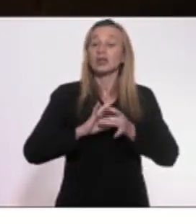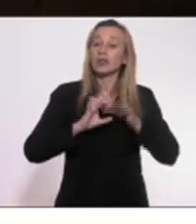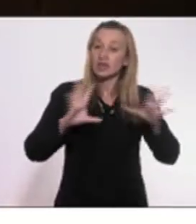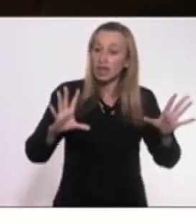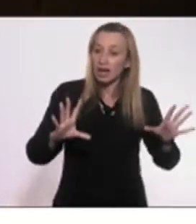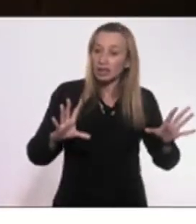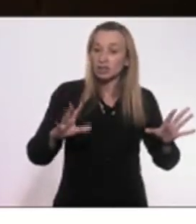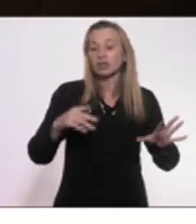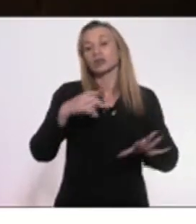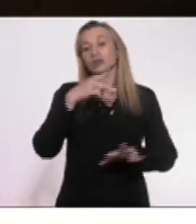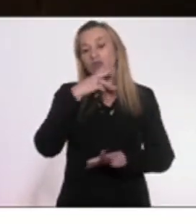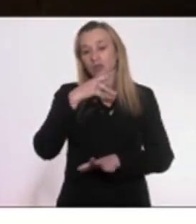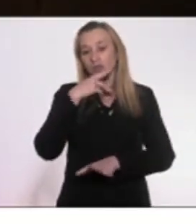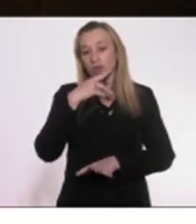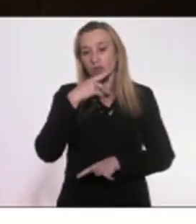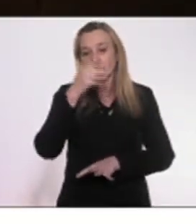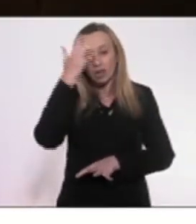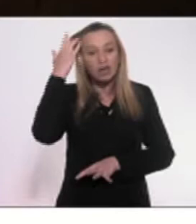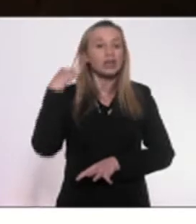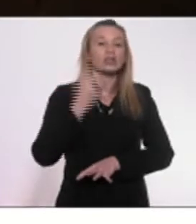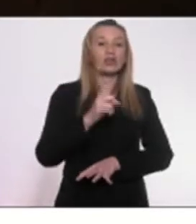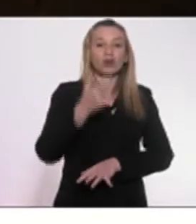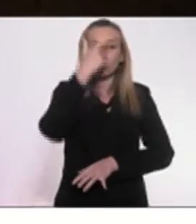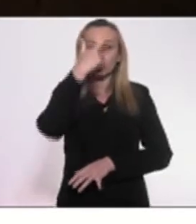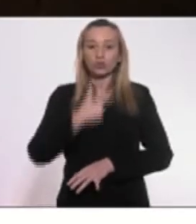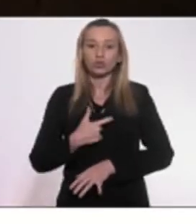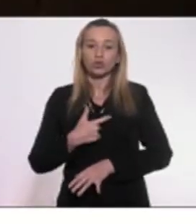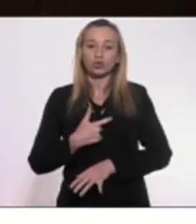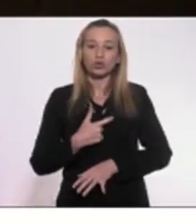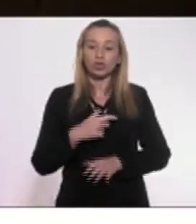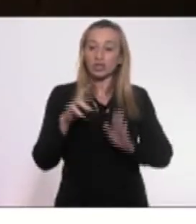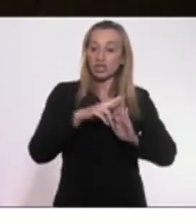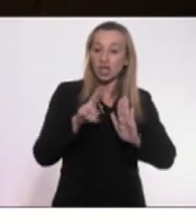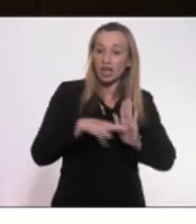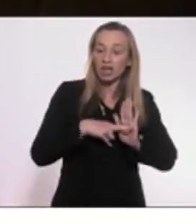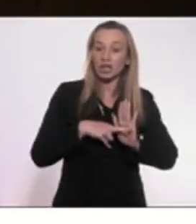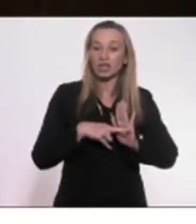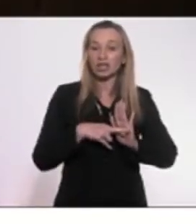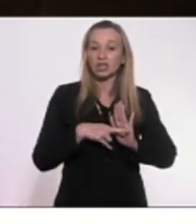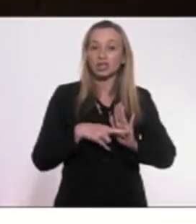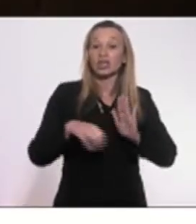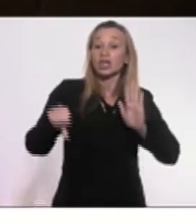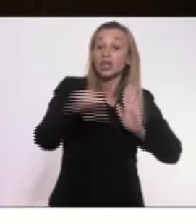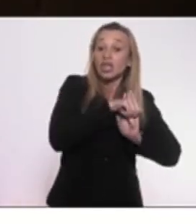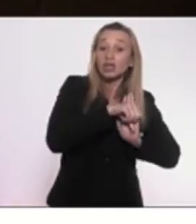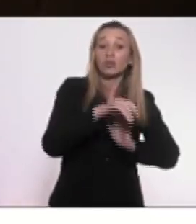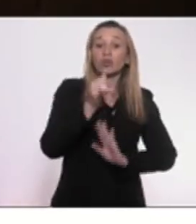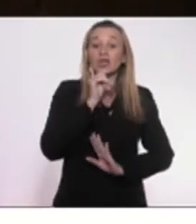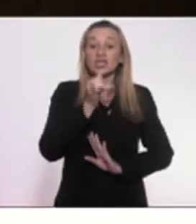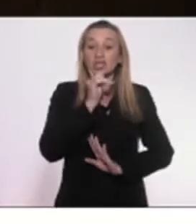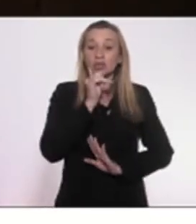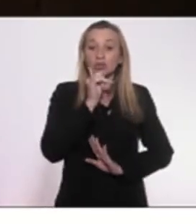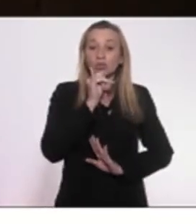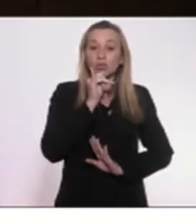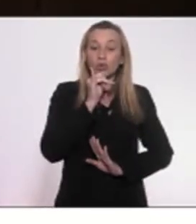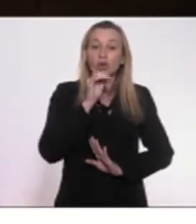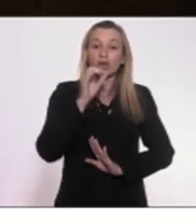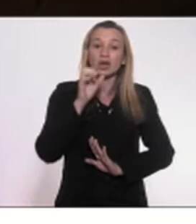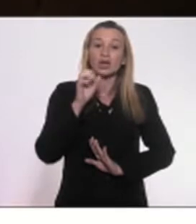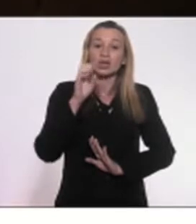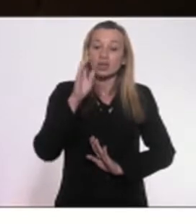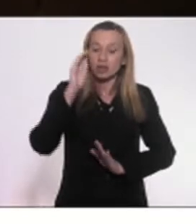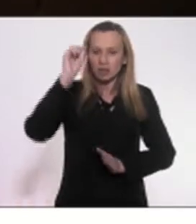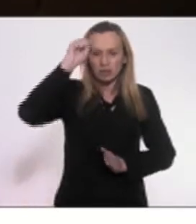do parlamentar não é o salvo-conduto para que transgrida as regras, para que cometa crime como, por exemplo, de calúnia. Fui chamado